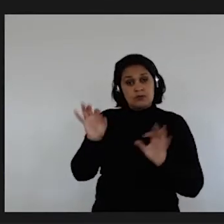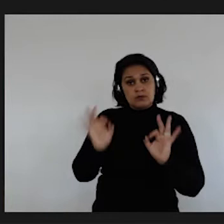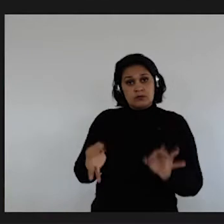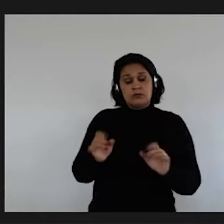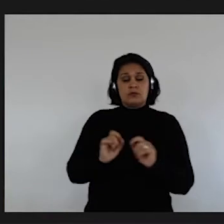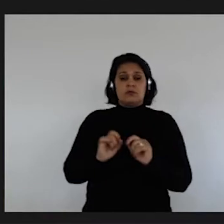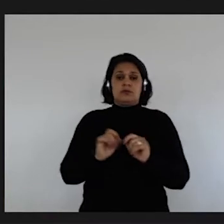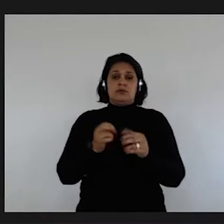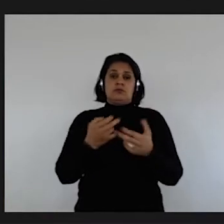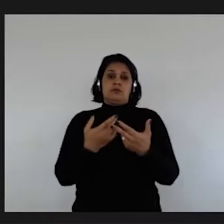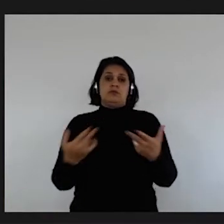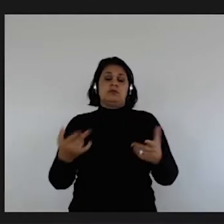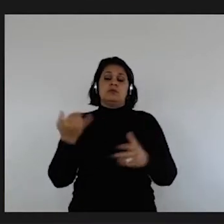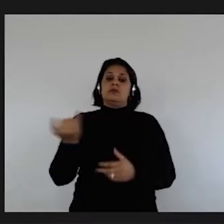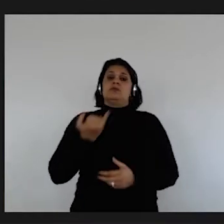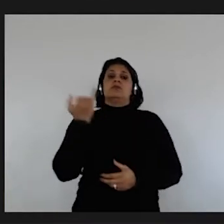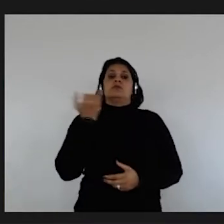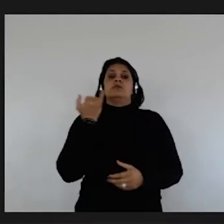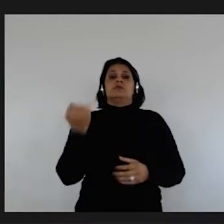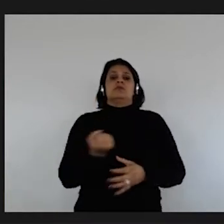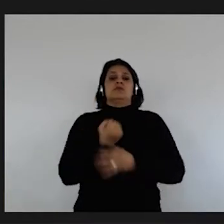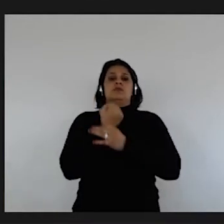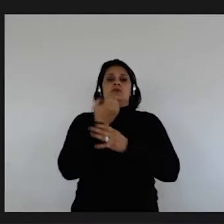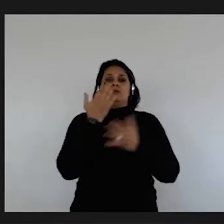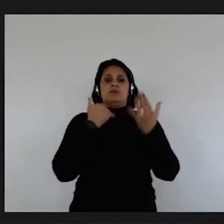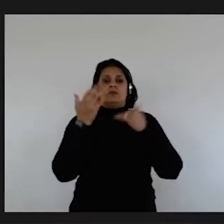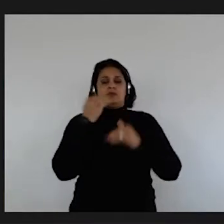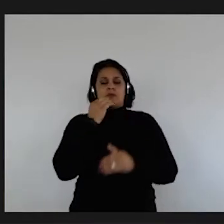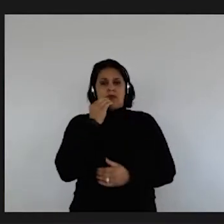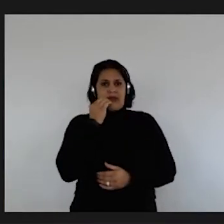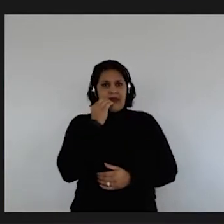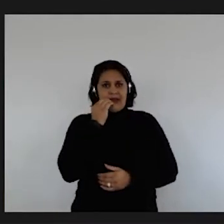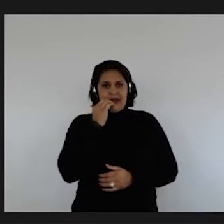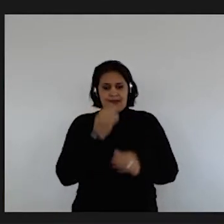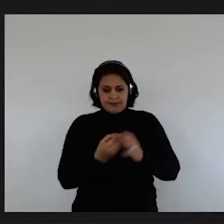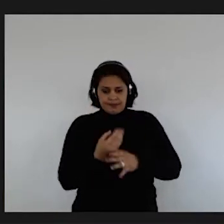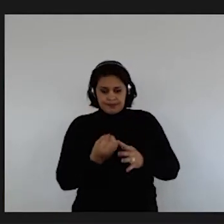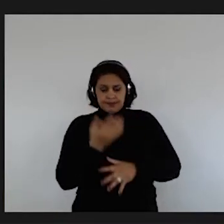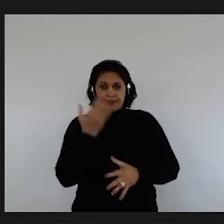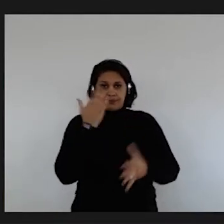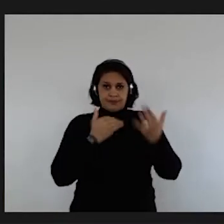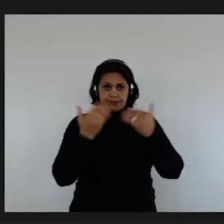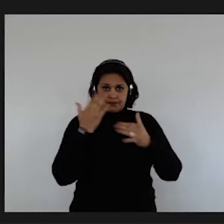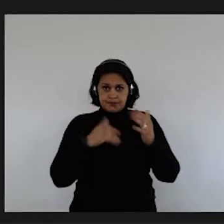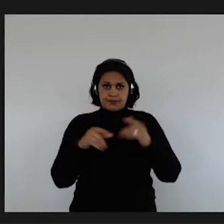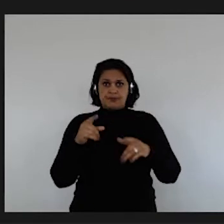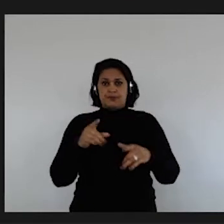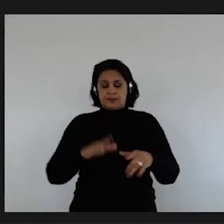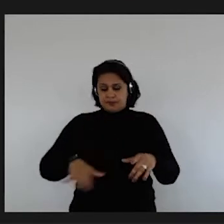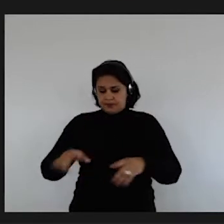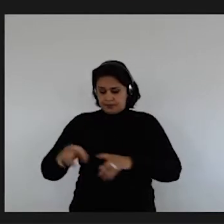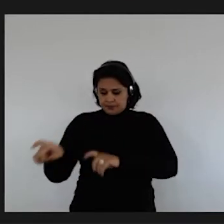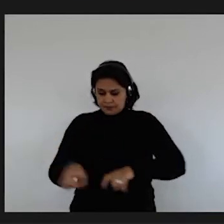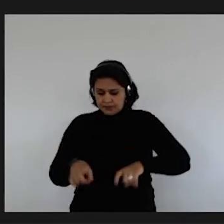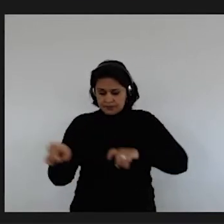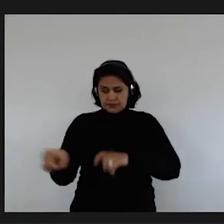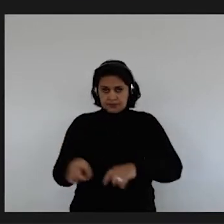alimentar fundamental para a segurança alimentar. A produção alimentar, tanto da manicultura como a